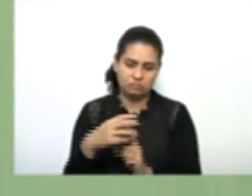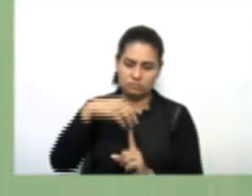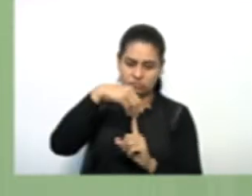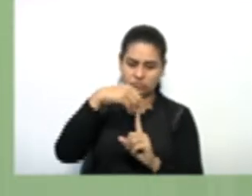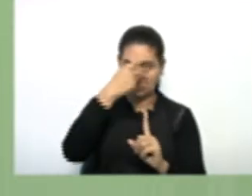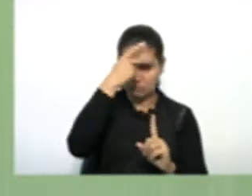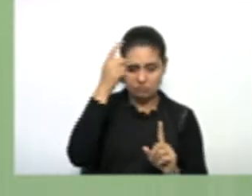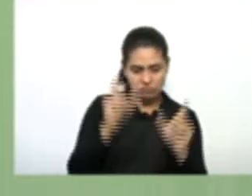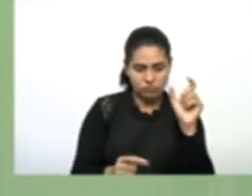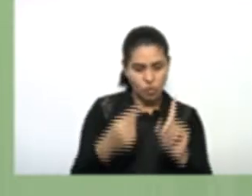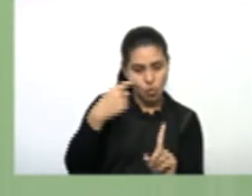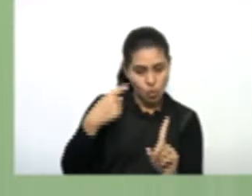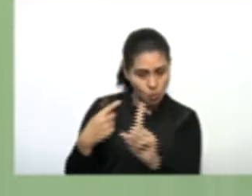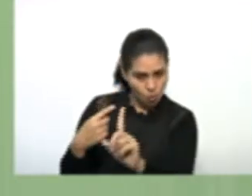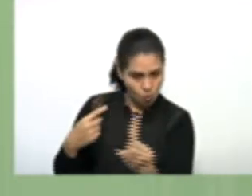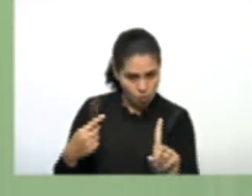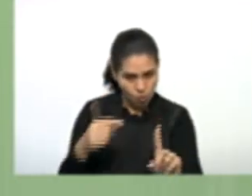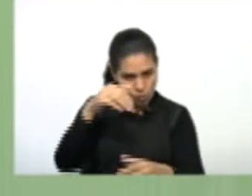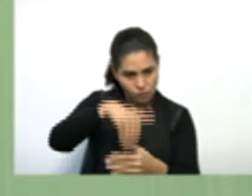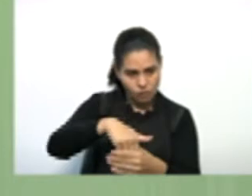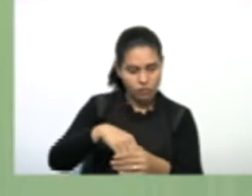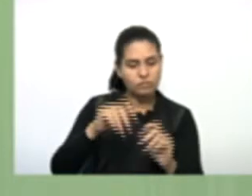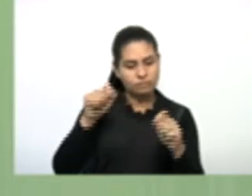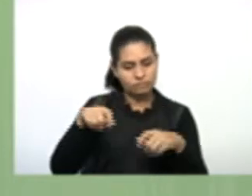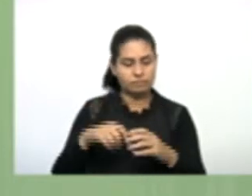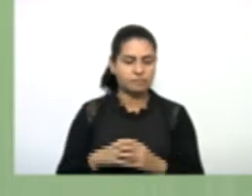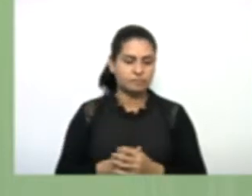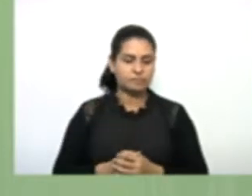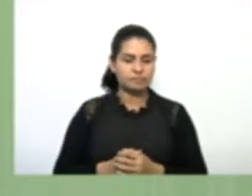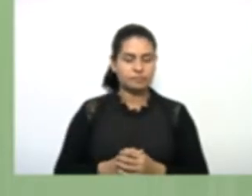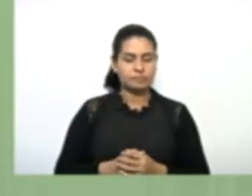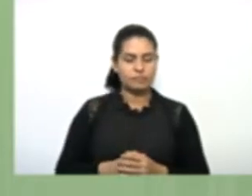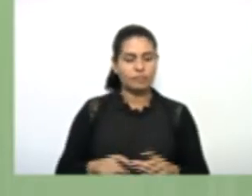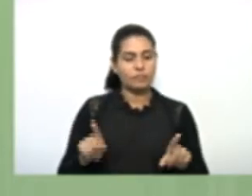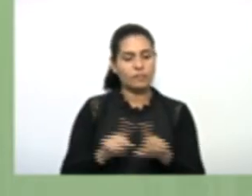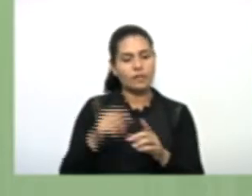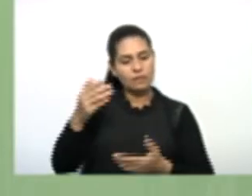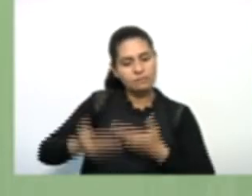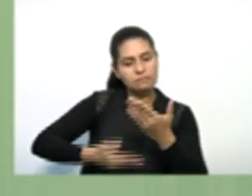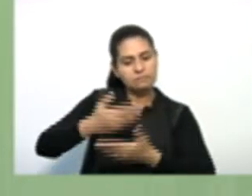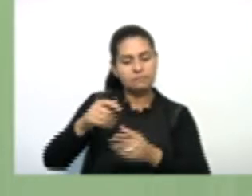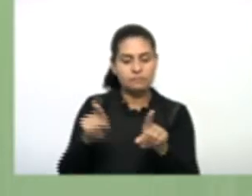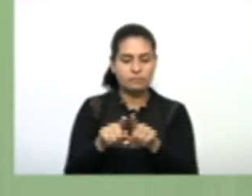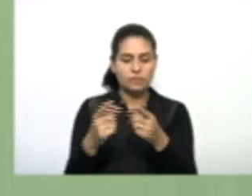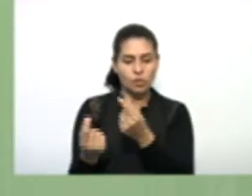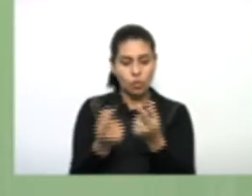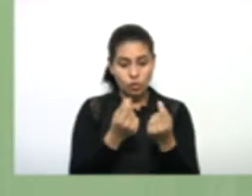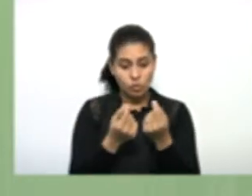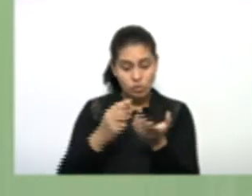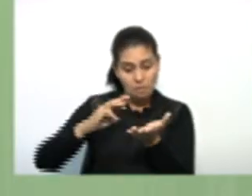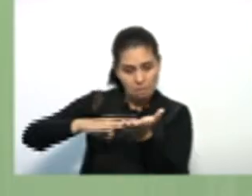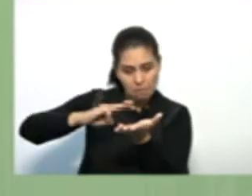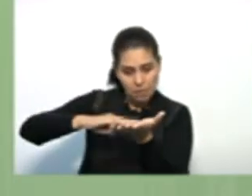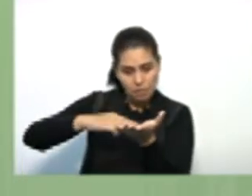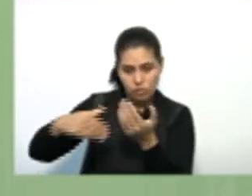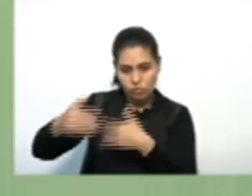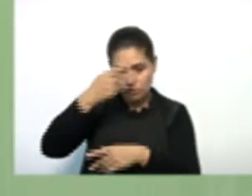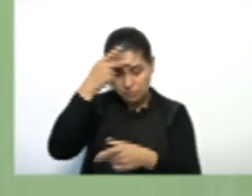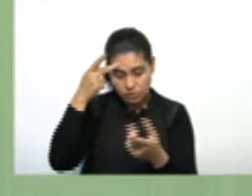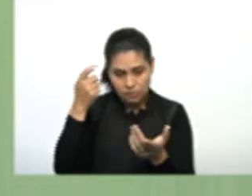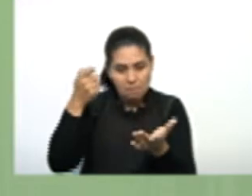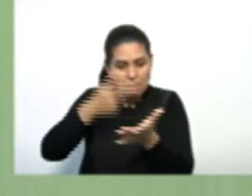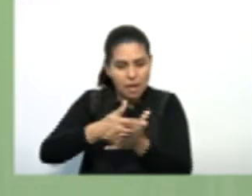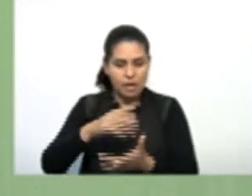voto. Isso é um tipo de gestão democrática. Também a participação econômica dos membros. Os membros vão participar